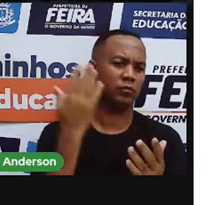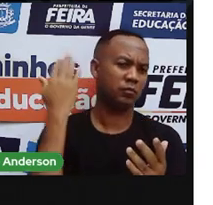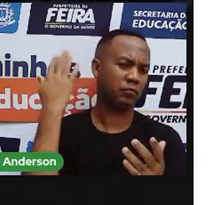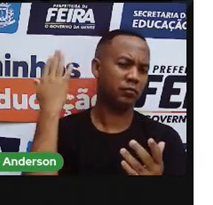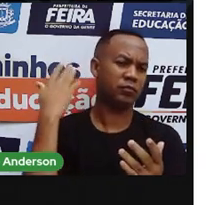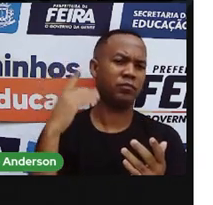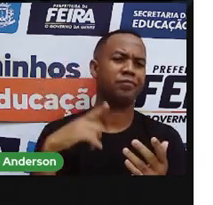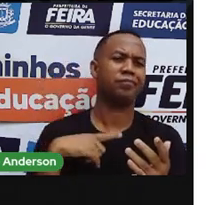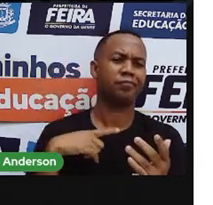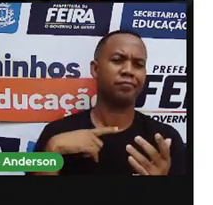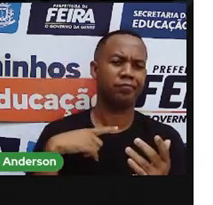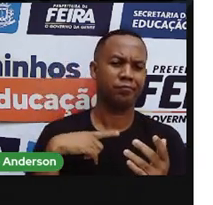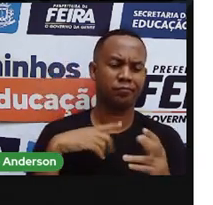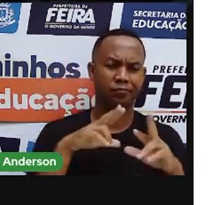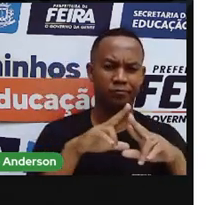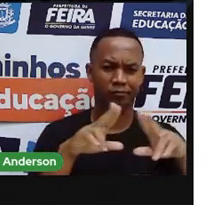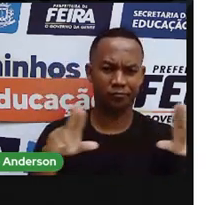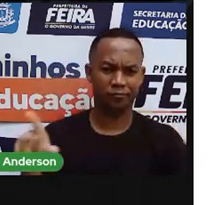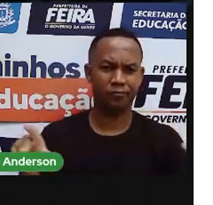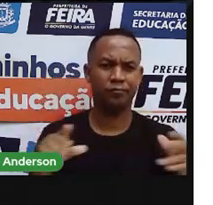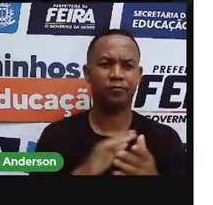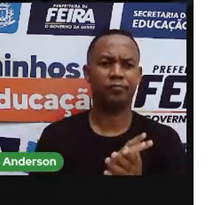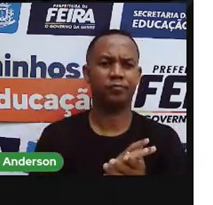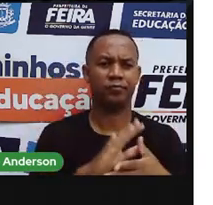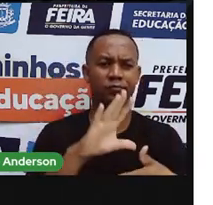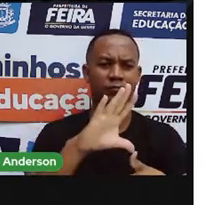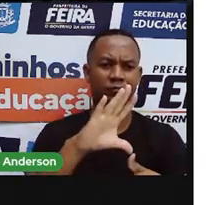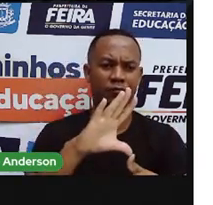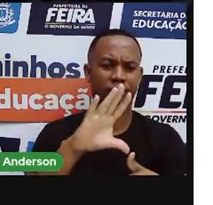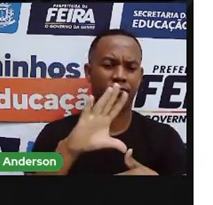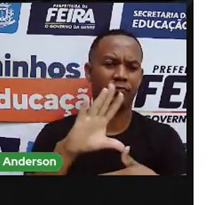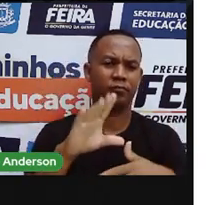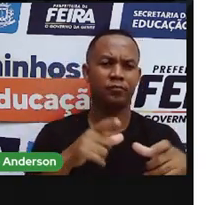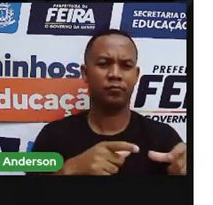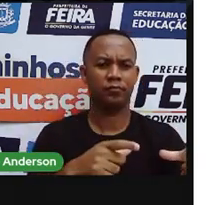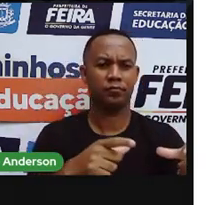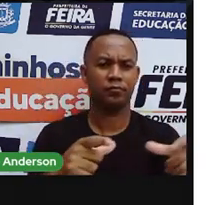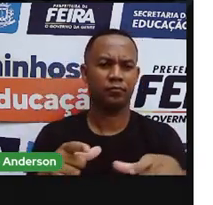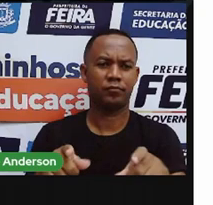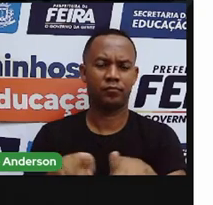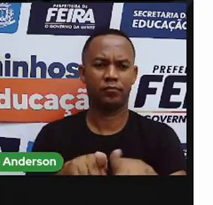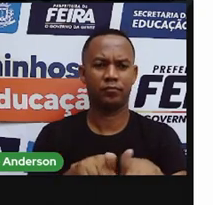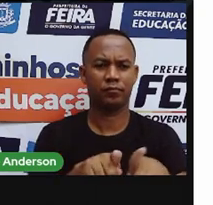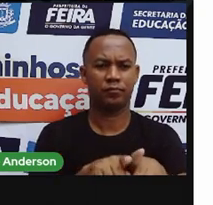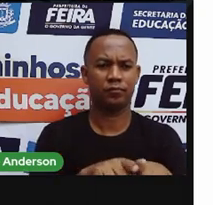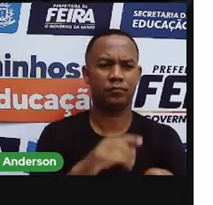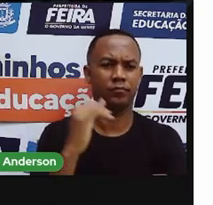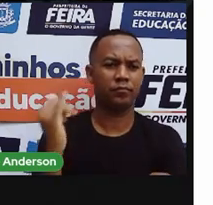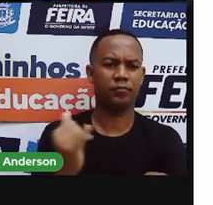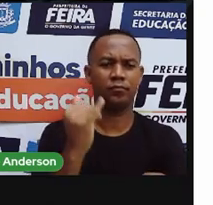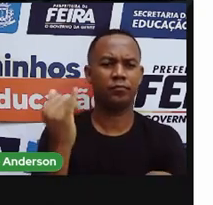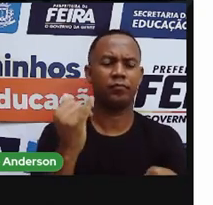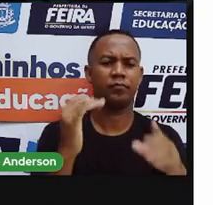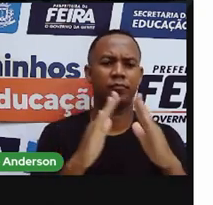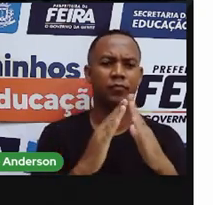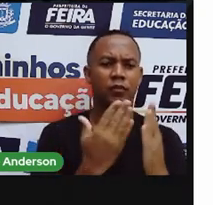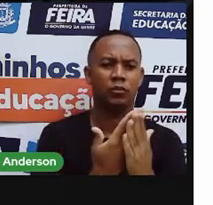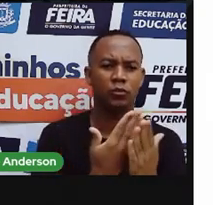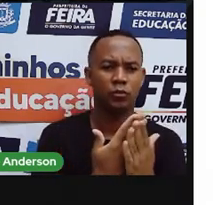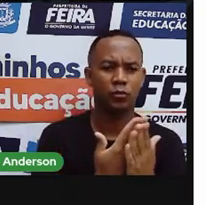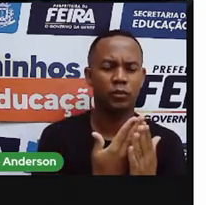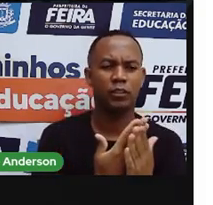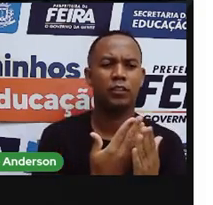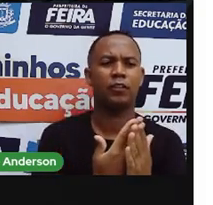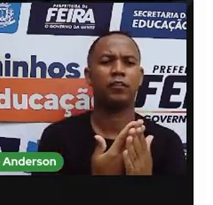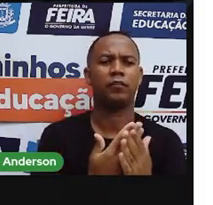Flá trouxe o mapa de Feira de Santana, trouxe o mapa com os distritos. Então, é essa a importância de se estudar o quê? Se